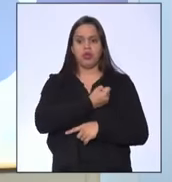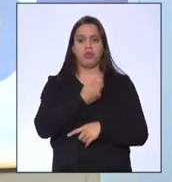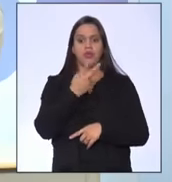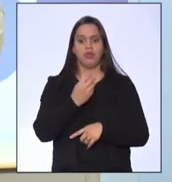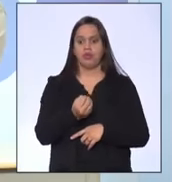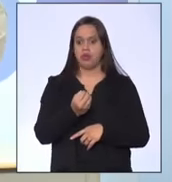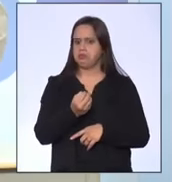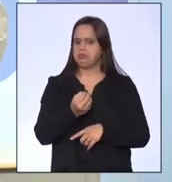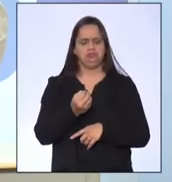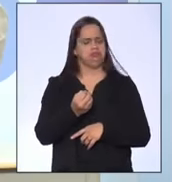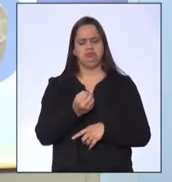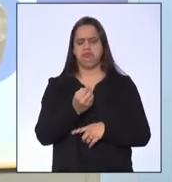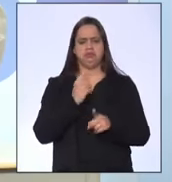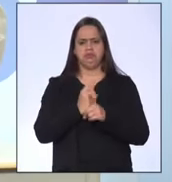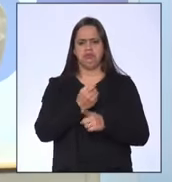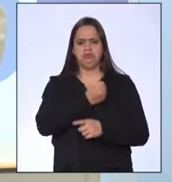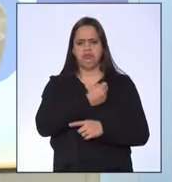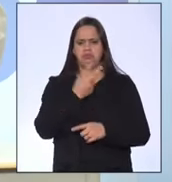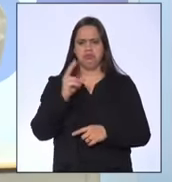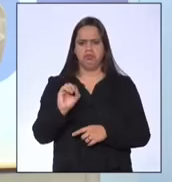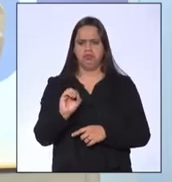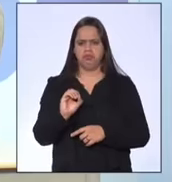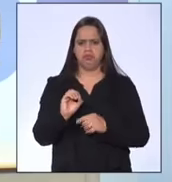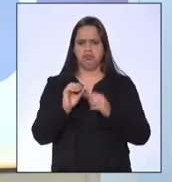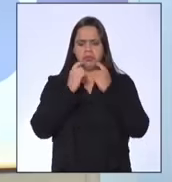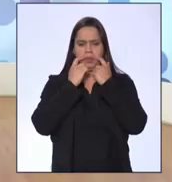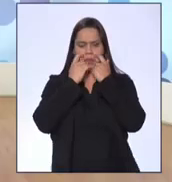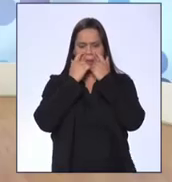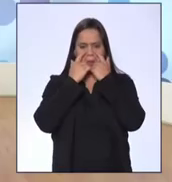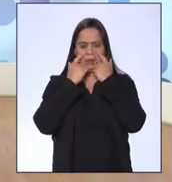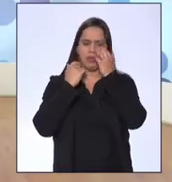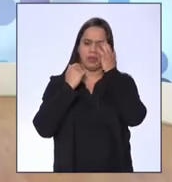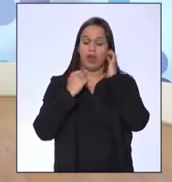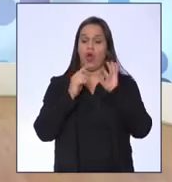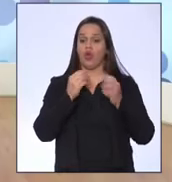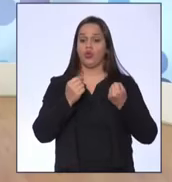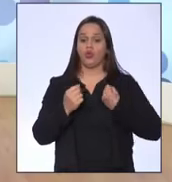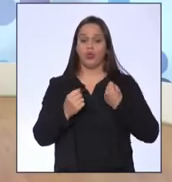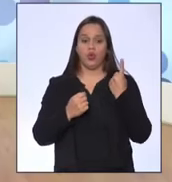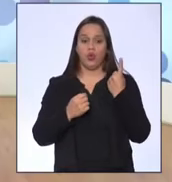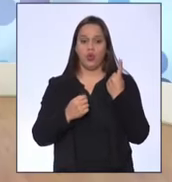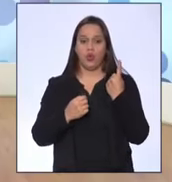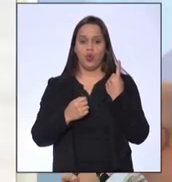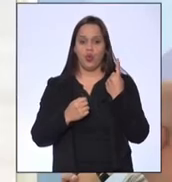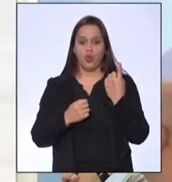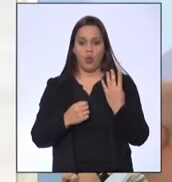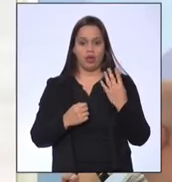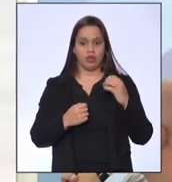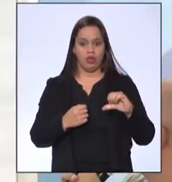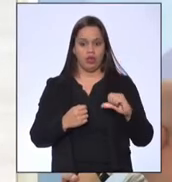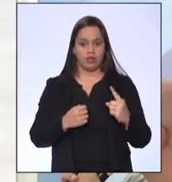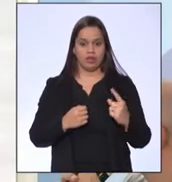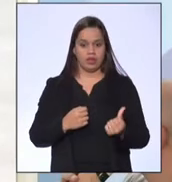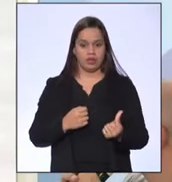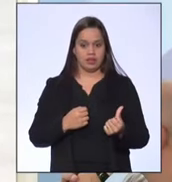lá. Não Não. lembro, não lembro. Os números eram 1, 4, 9, se eu não me engano, 16 e